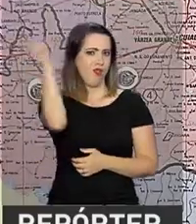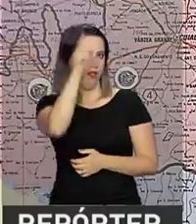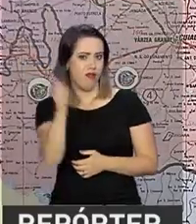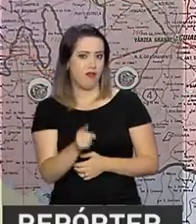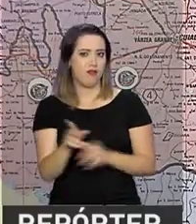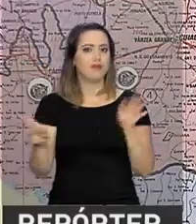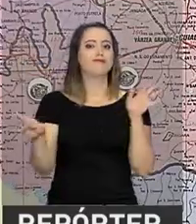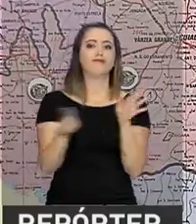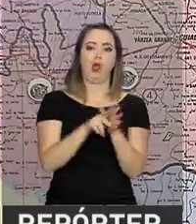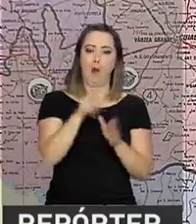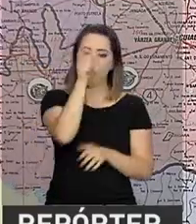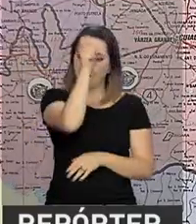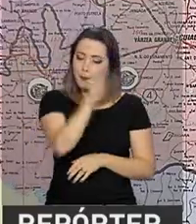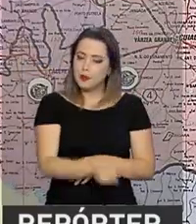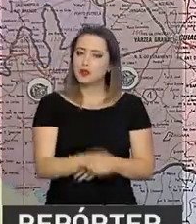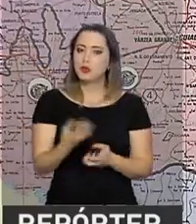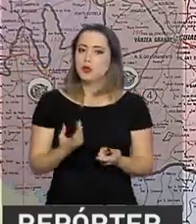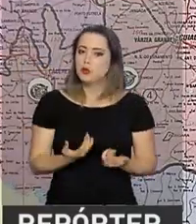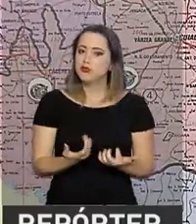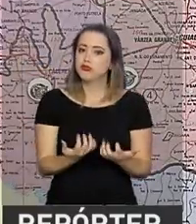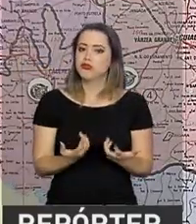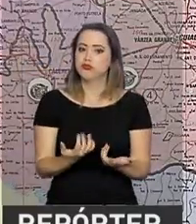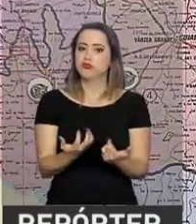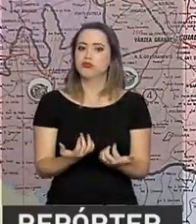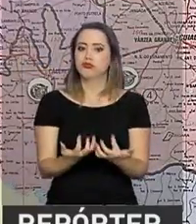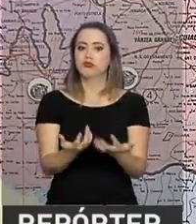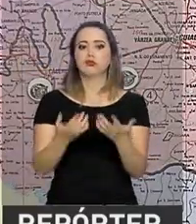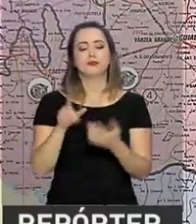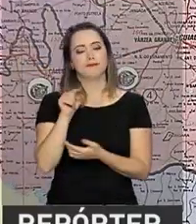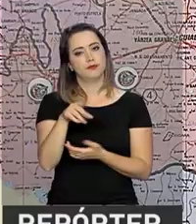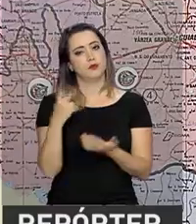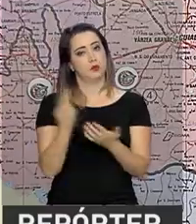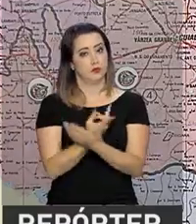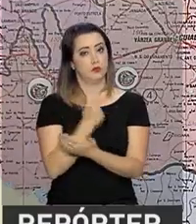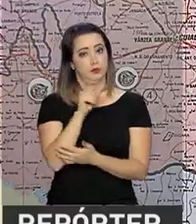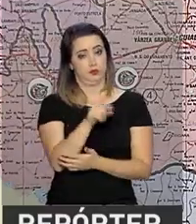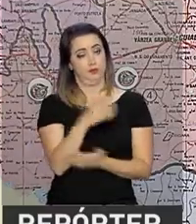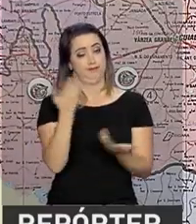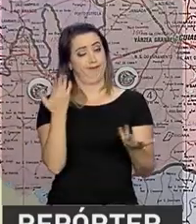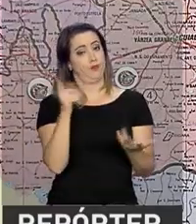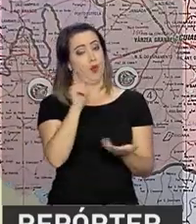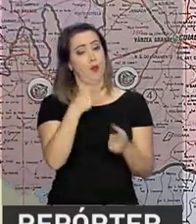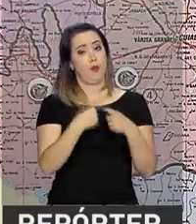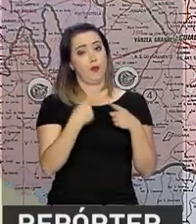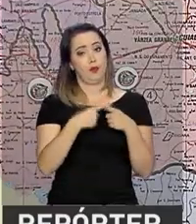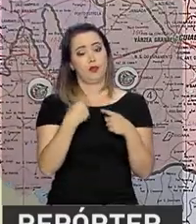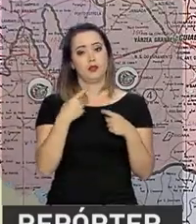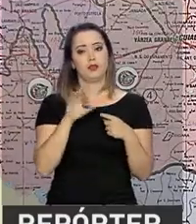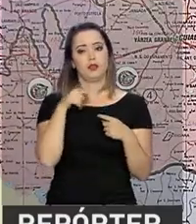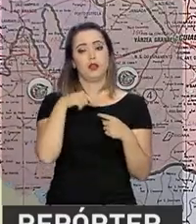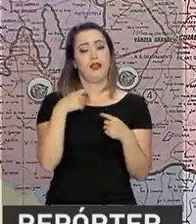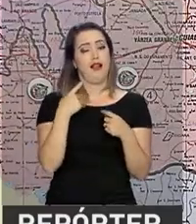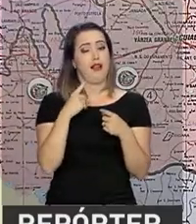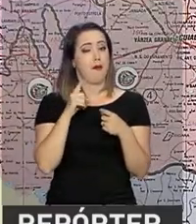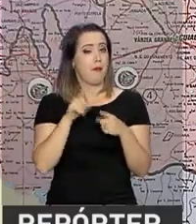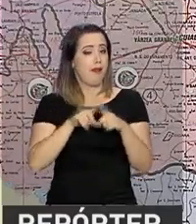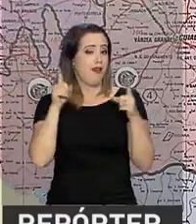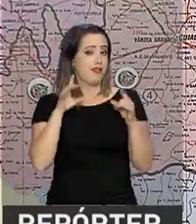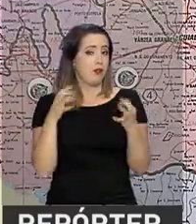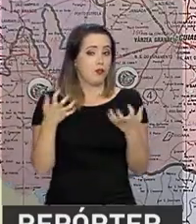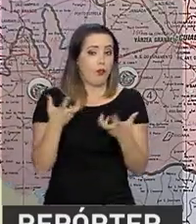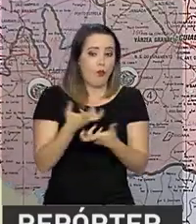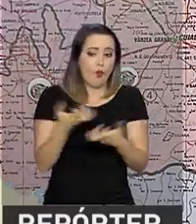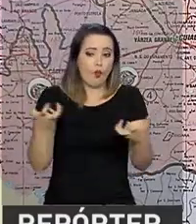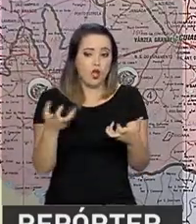origem antrópica. Foi o homem que causou aquele incêndio e ele foi, devido às condições de seca, de baixa umidade